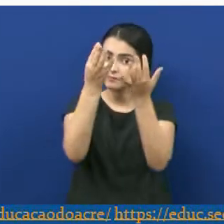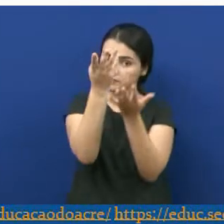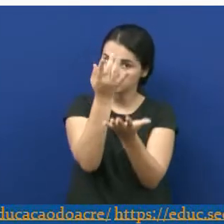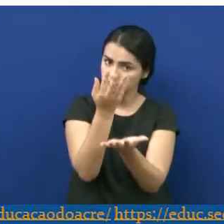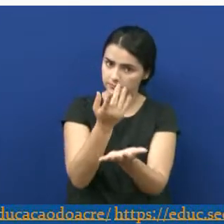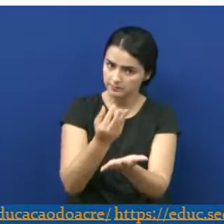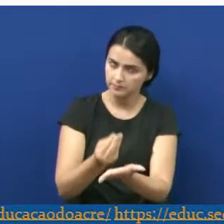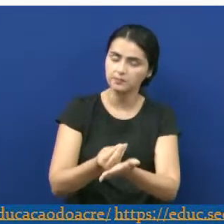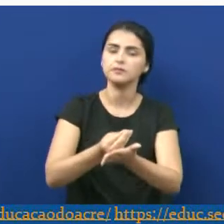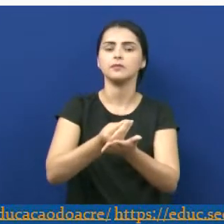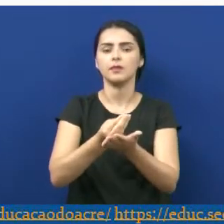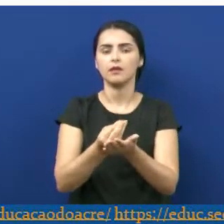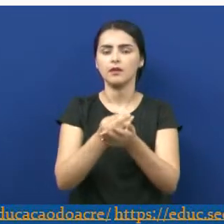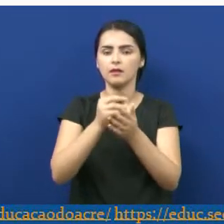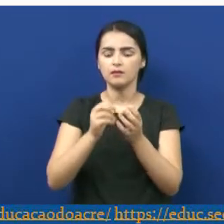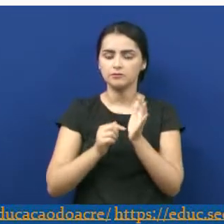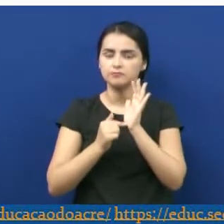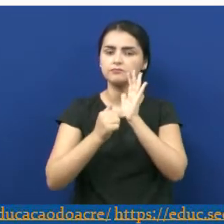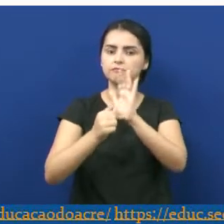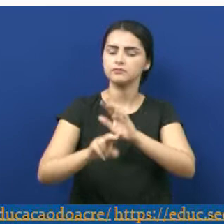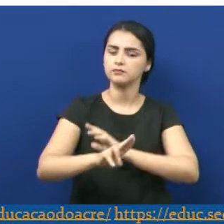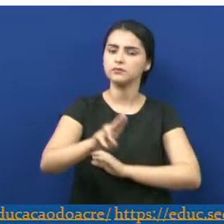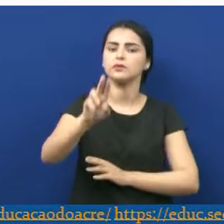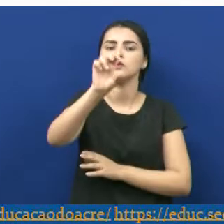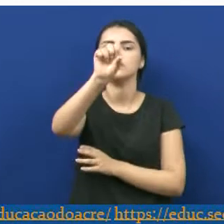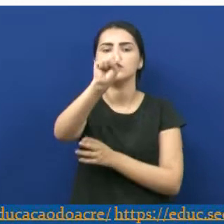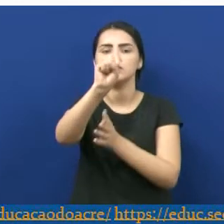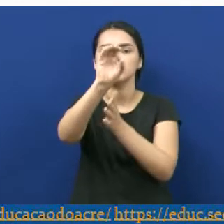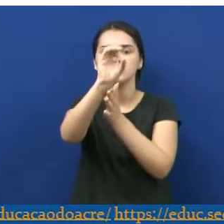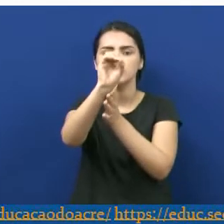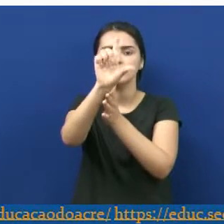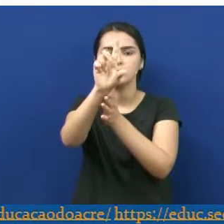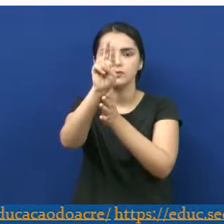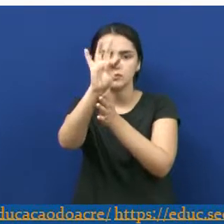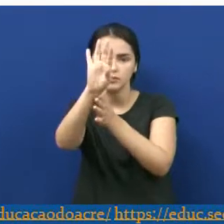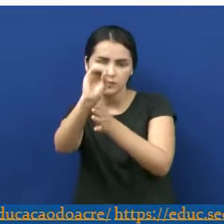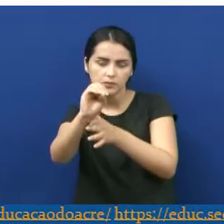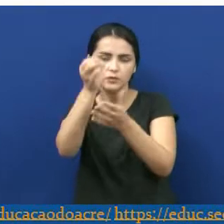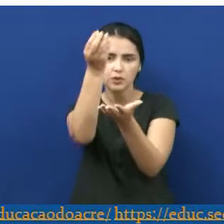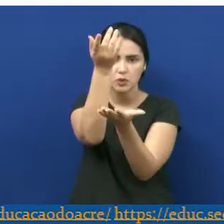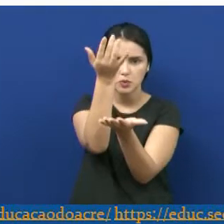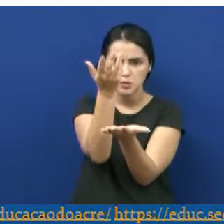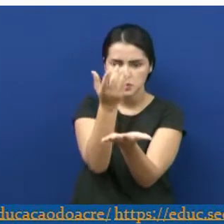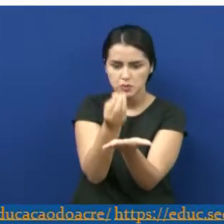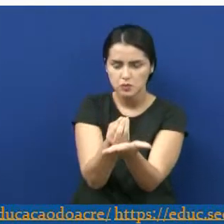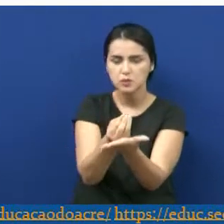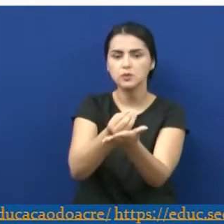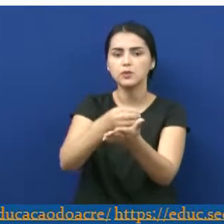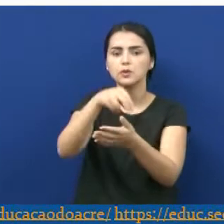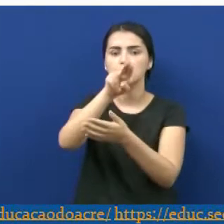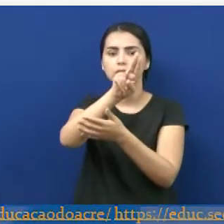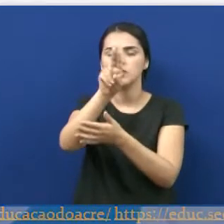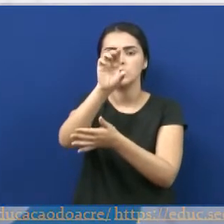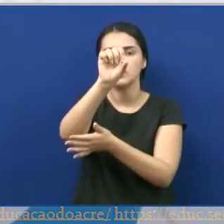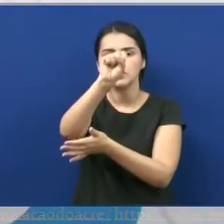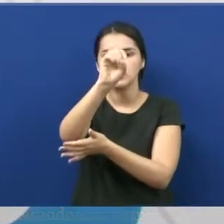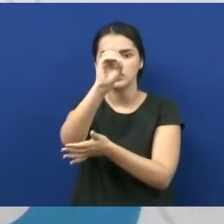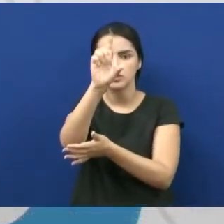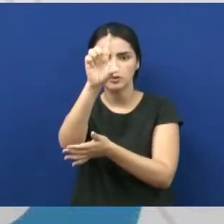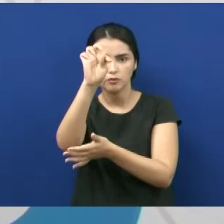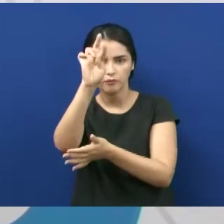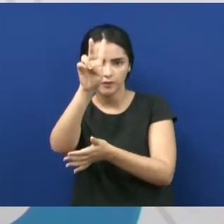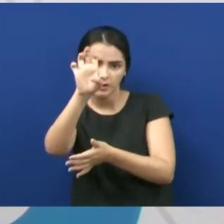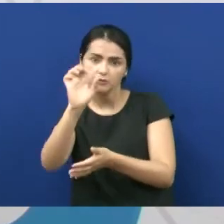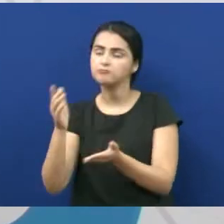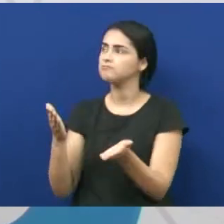dissolvido, é denominado soluto e o que dissolve é denominado solvente. Então, falando da água do mar, como você observa